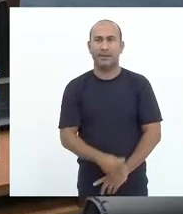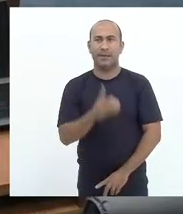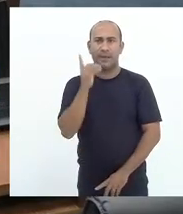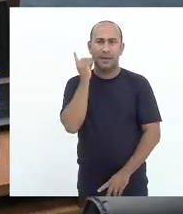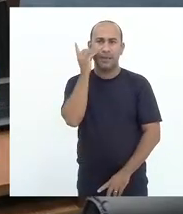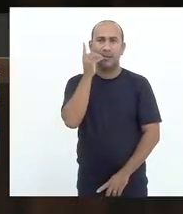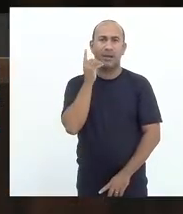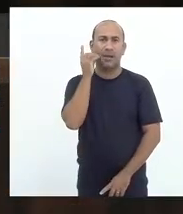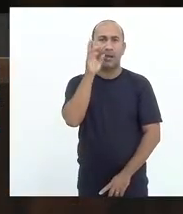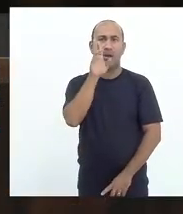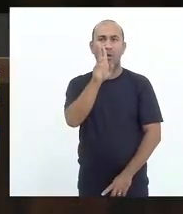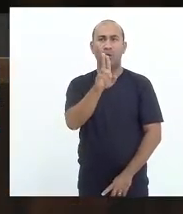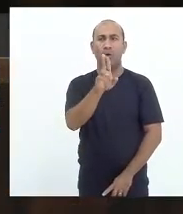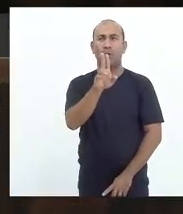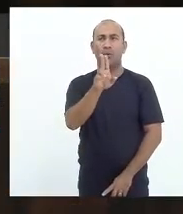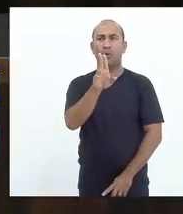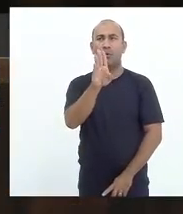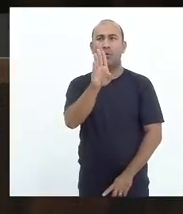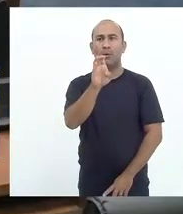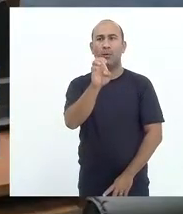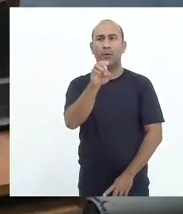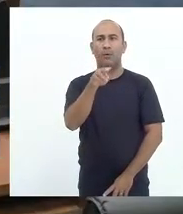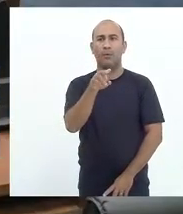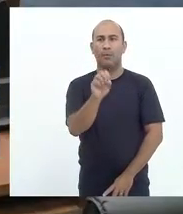Deputado Rubens Bontempo.